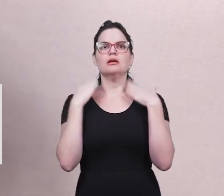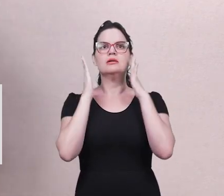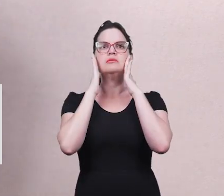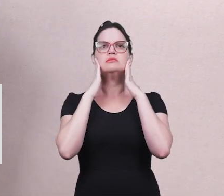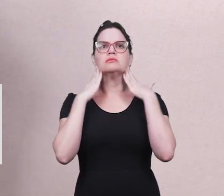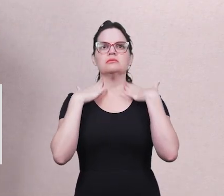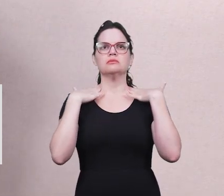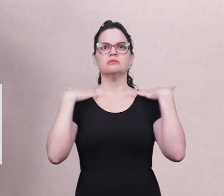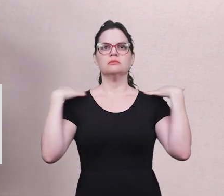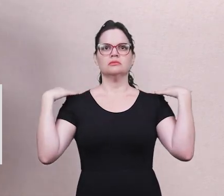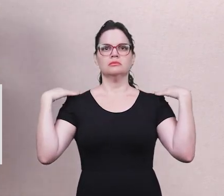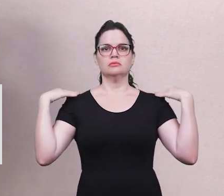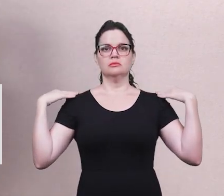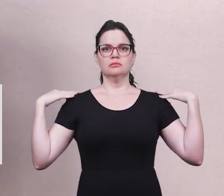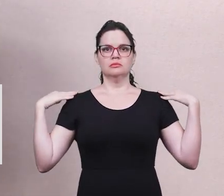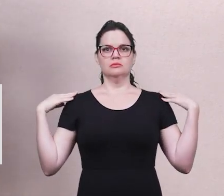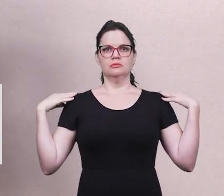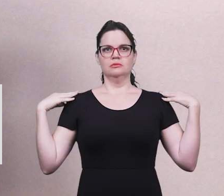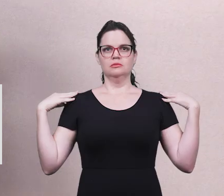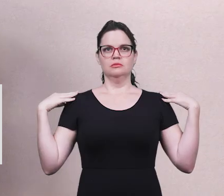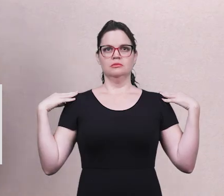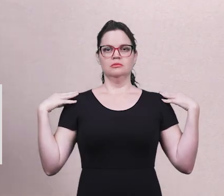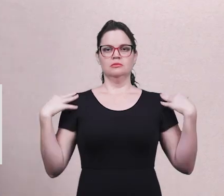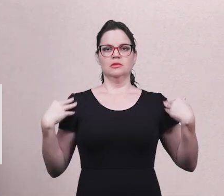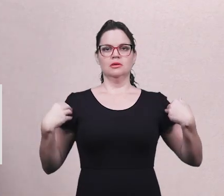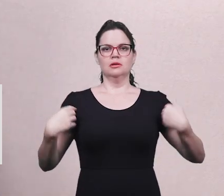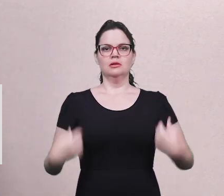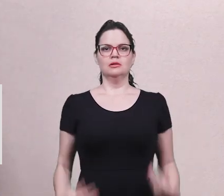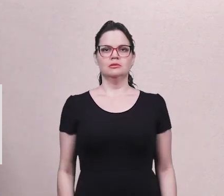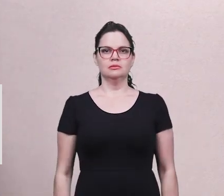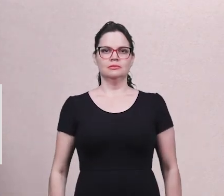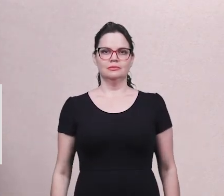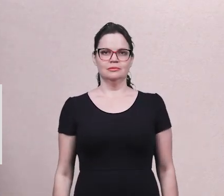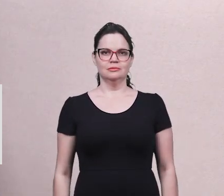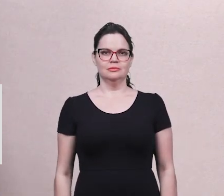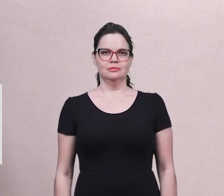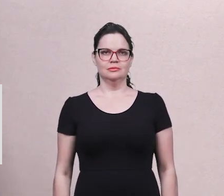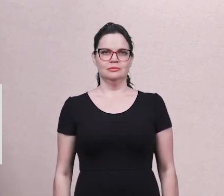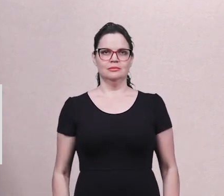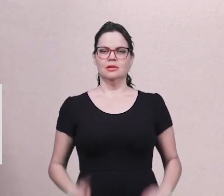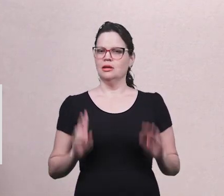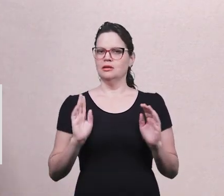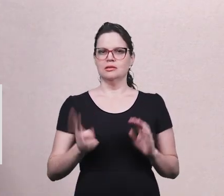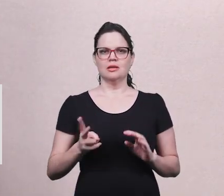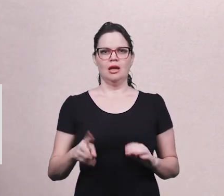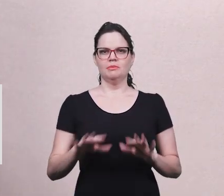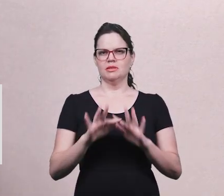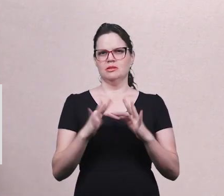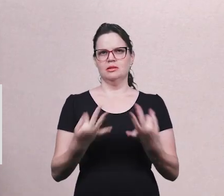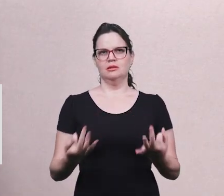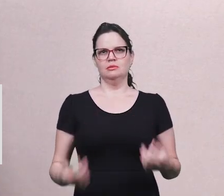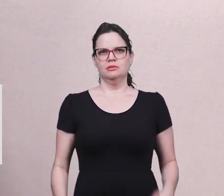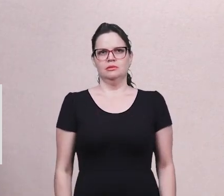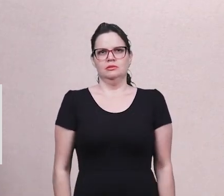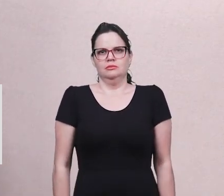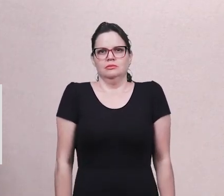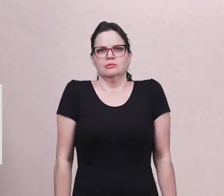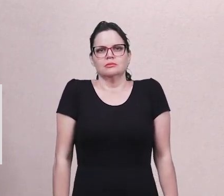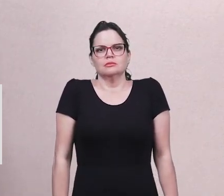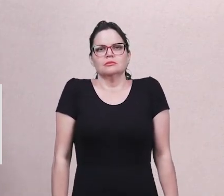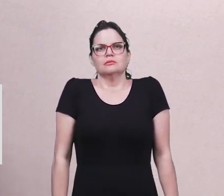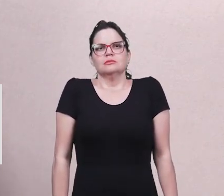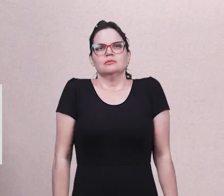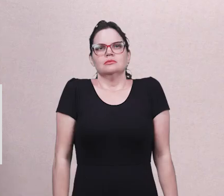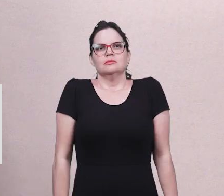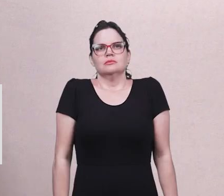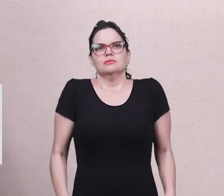do pescoço, a cervical, totalmente relaxada. Então, um exercício simples de fazer. Você vai erguer